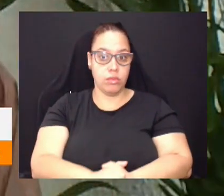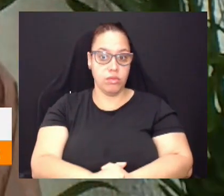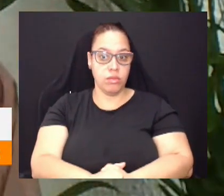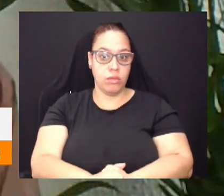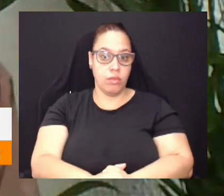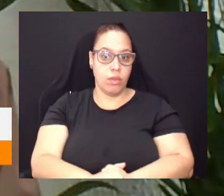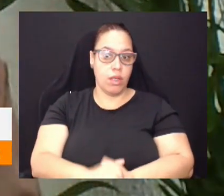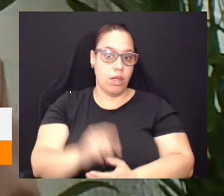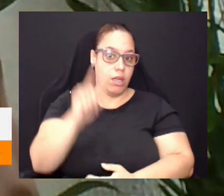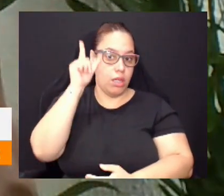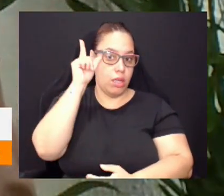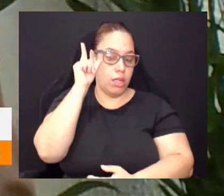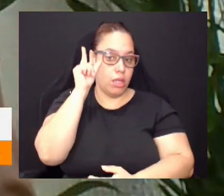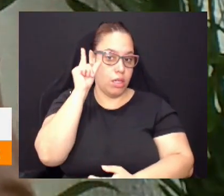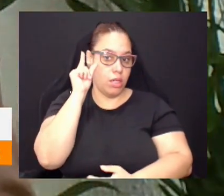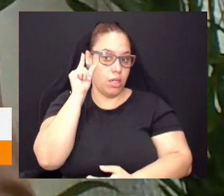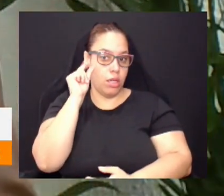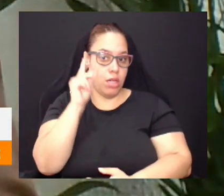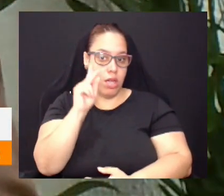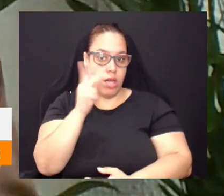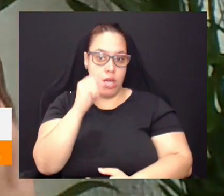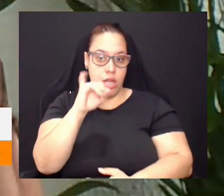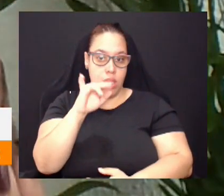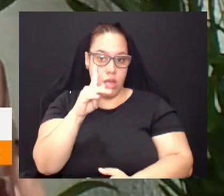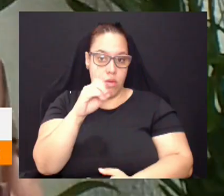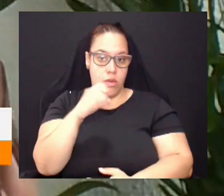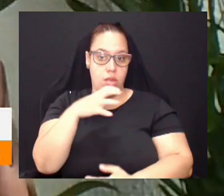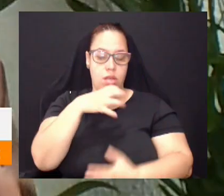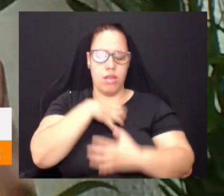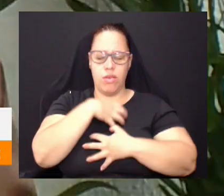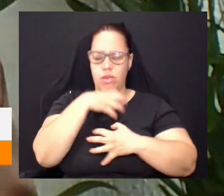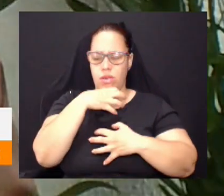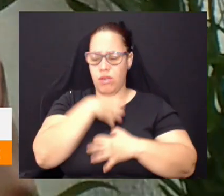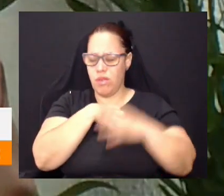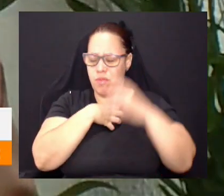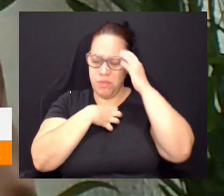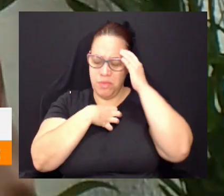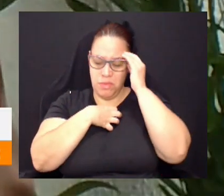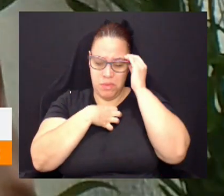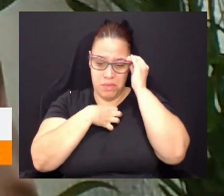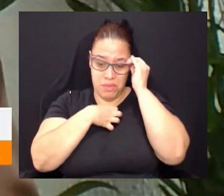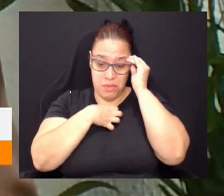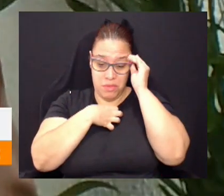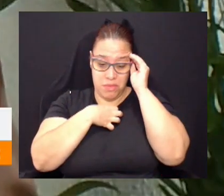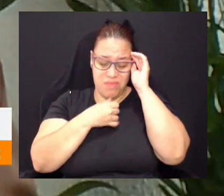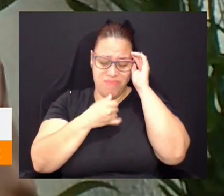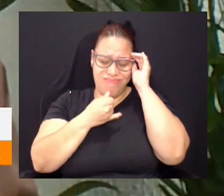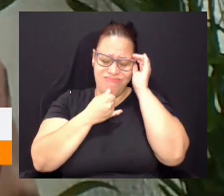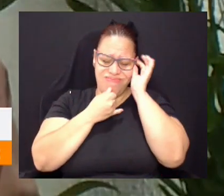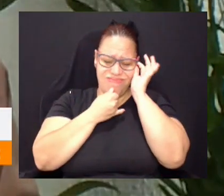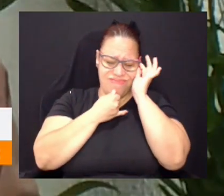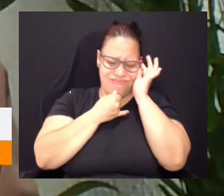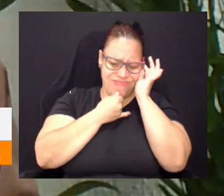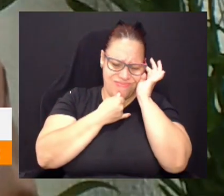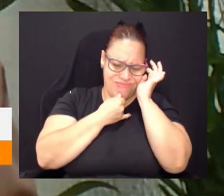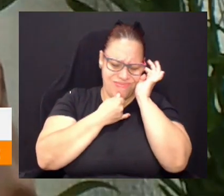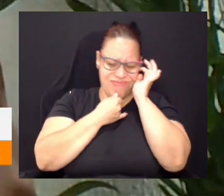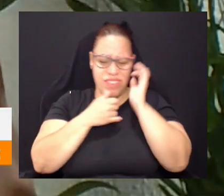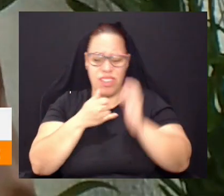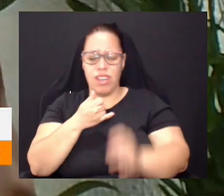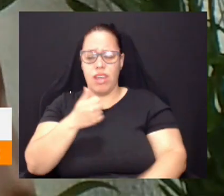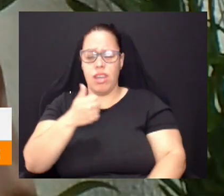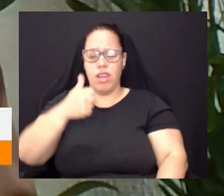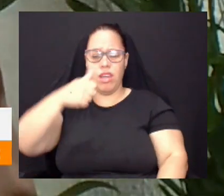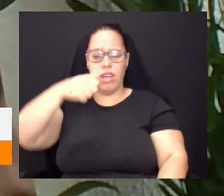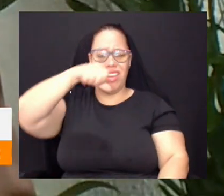em hipoativação, eu tenho sentimentos de muita tristeza, autoestima muito